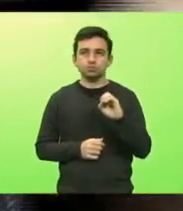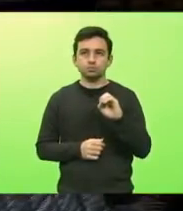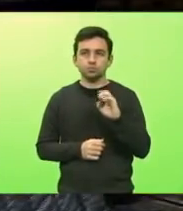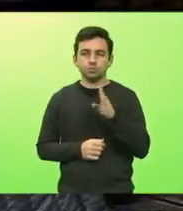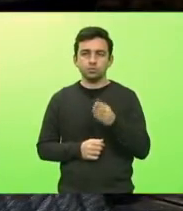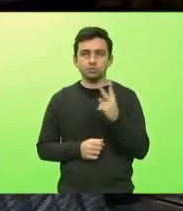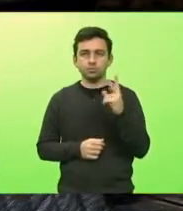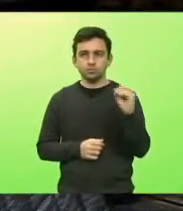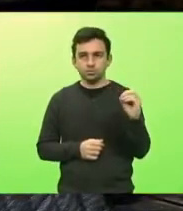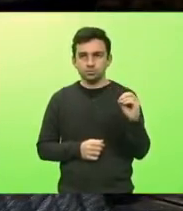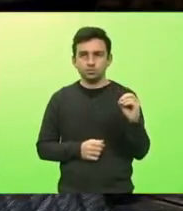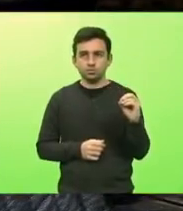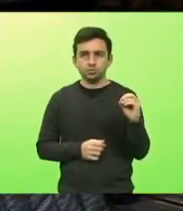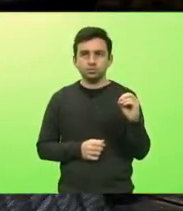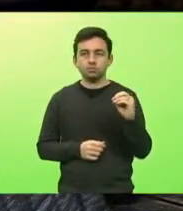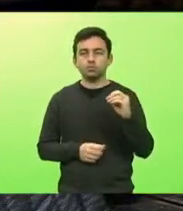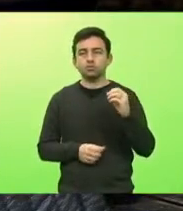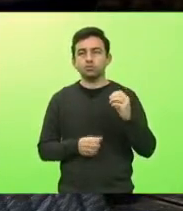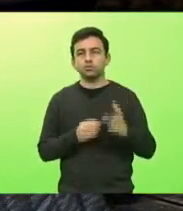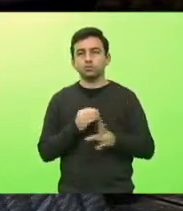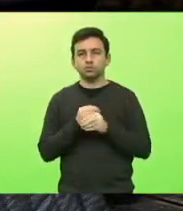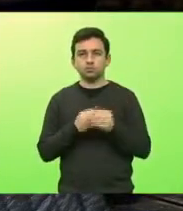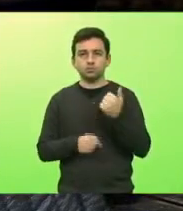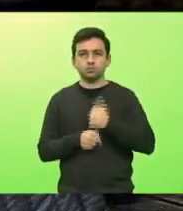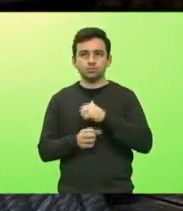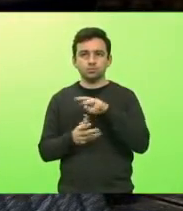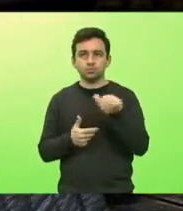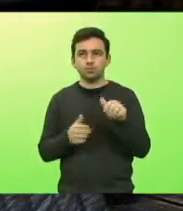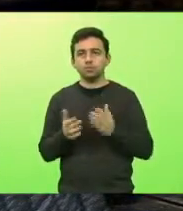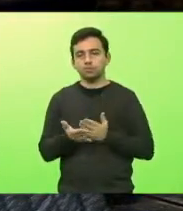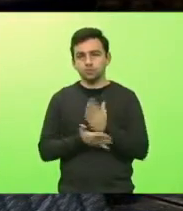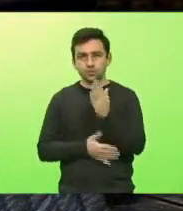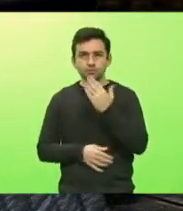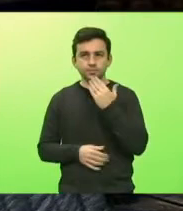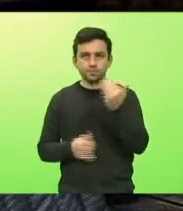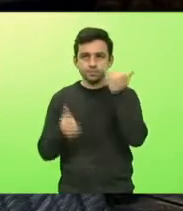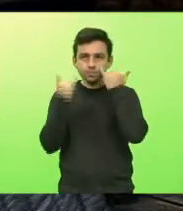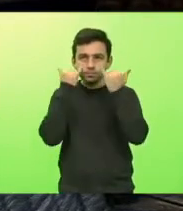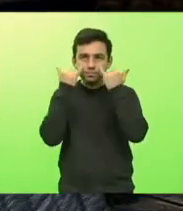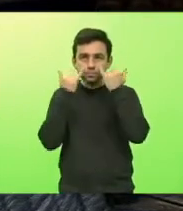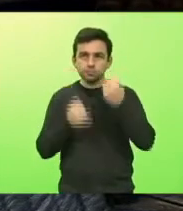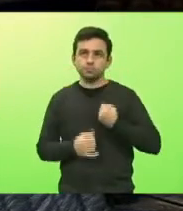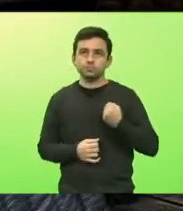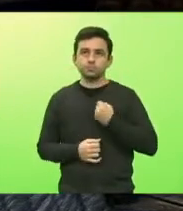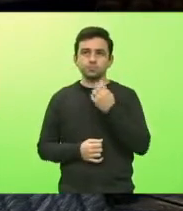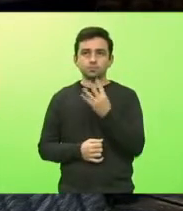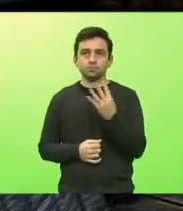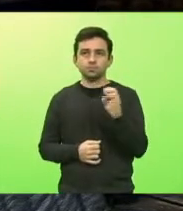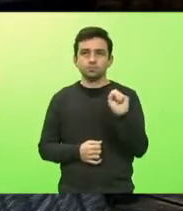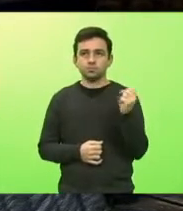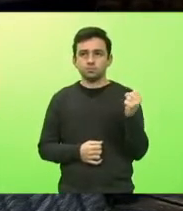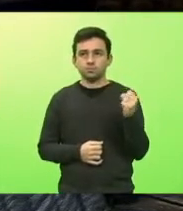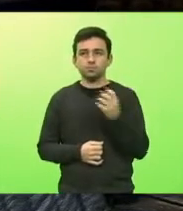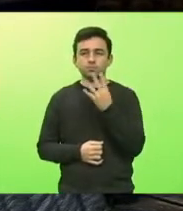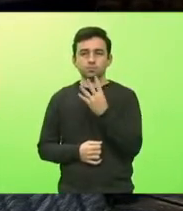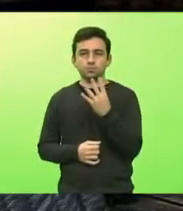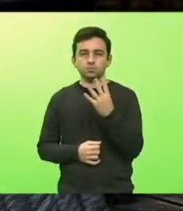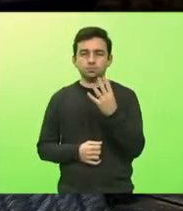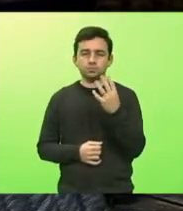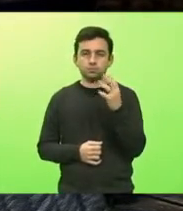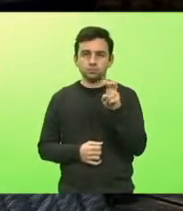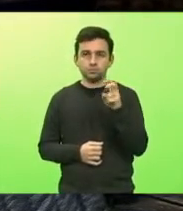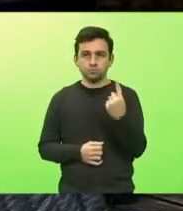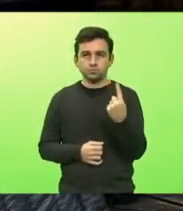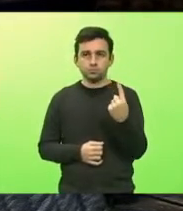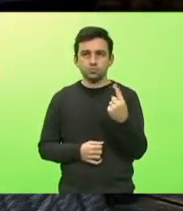0001/2020 com emenda substitutiva global. Foram aprovados os pedidos de informações 448 e 451